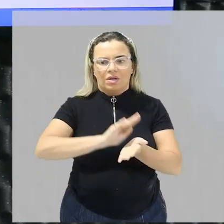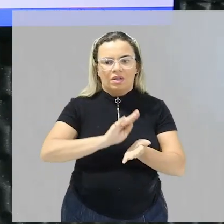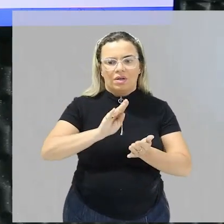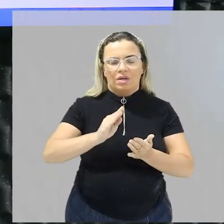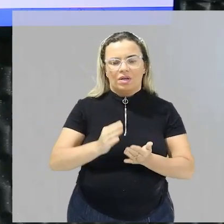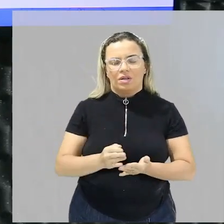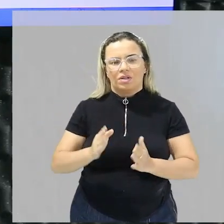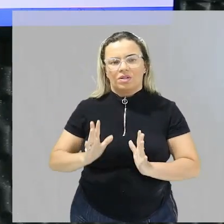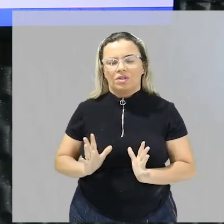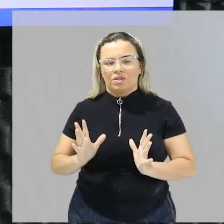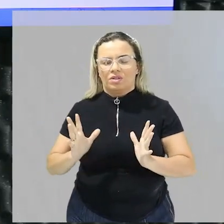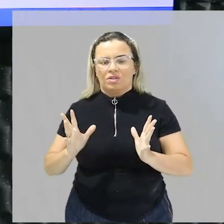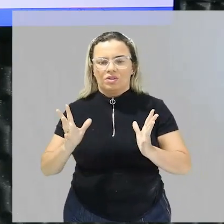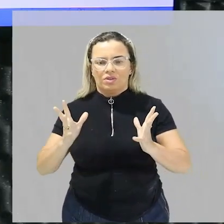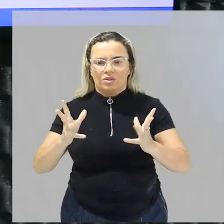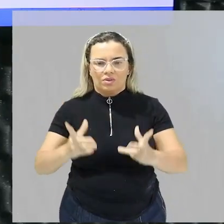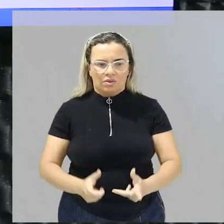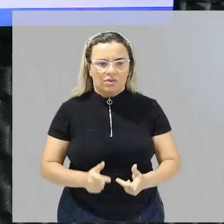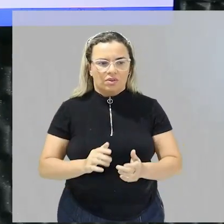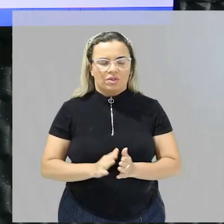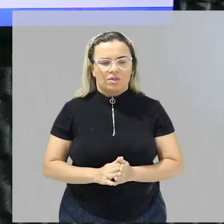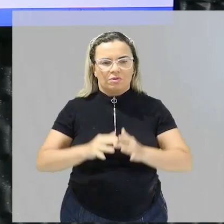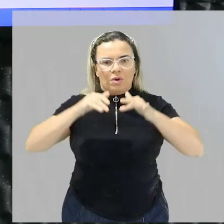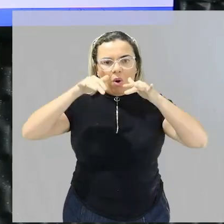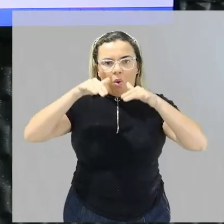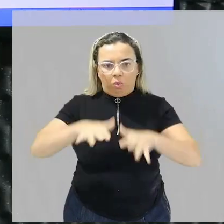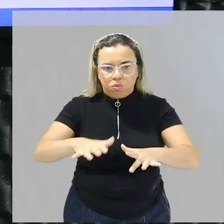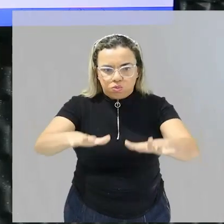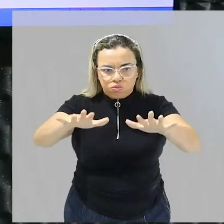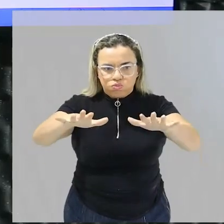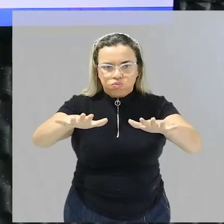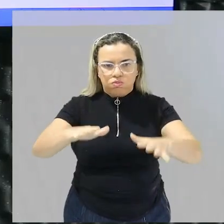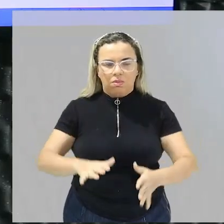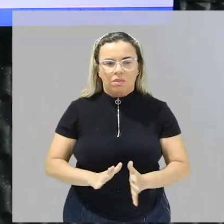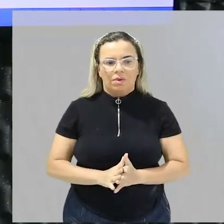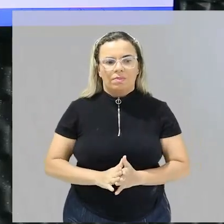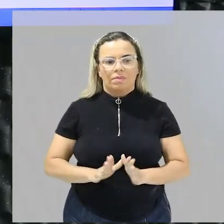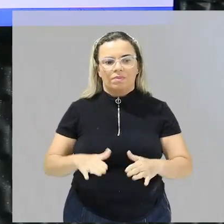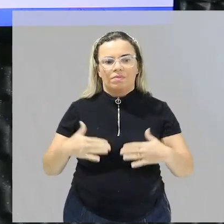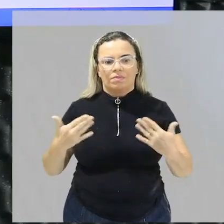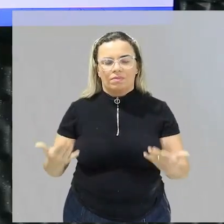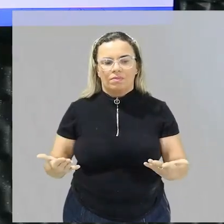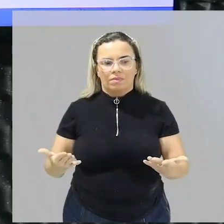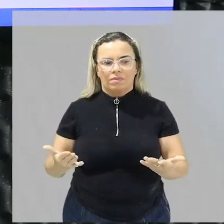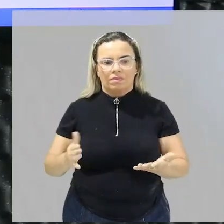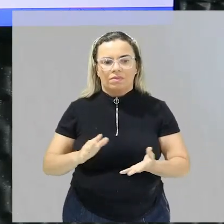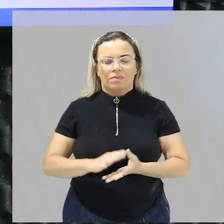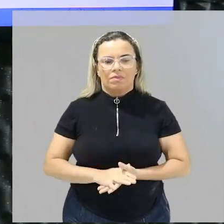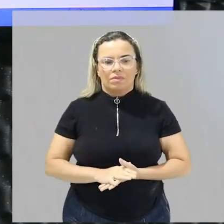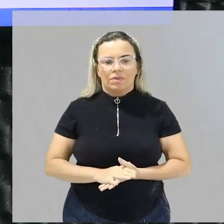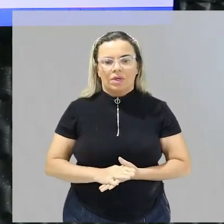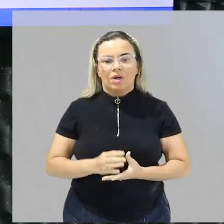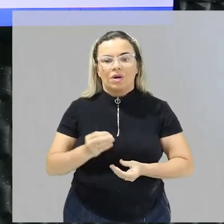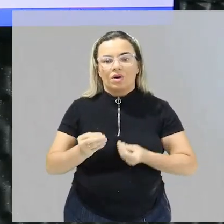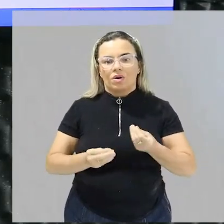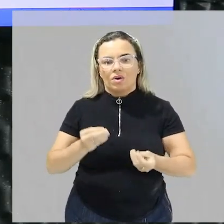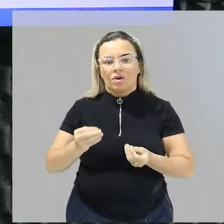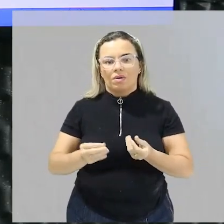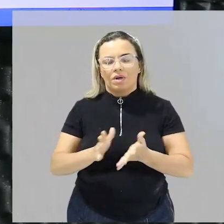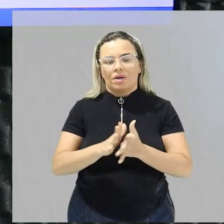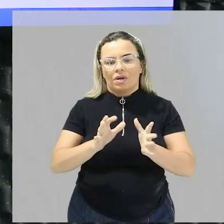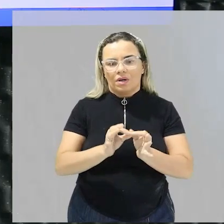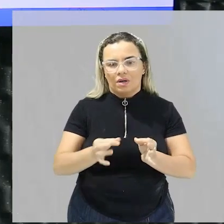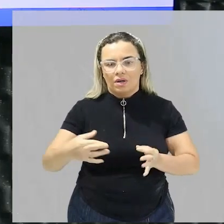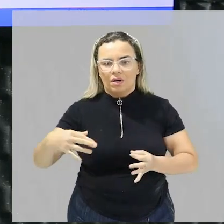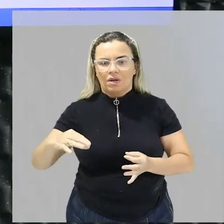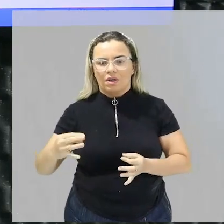estimar as magnitudes de todos os grandes terremotos, tá? Assim como a escala Richter,